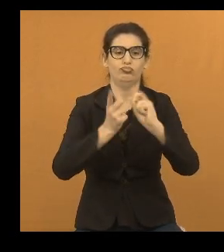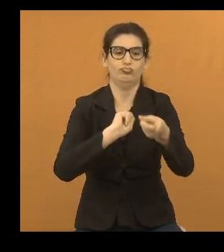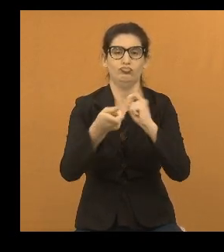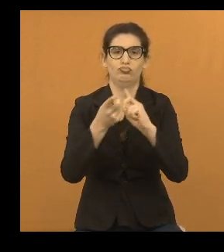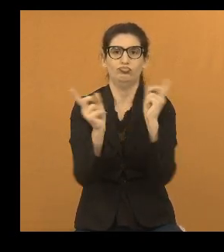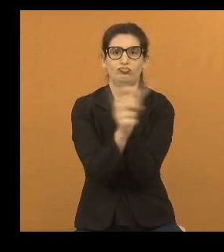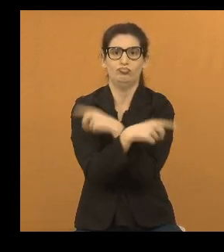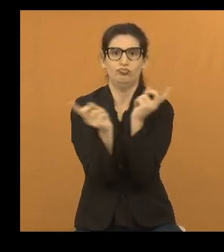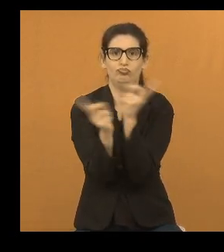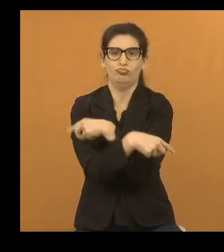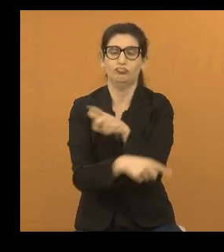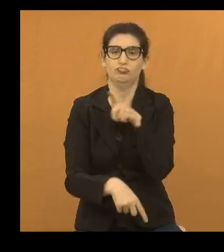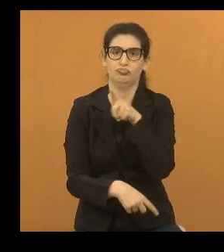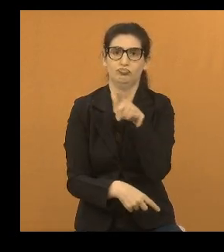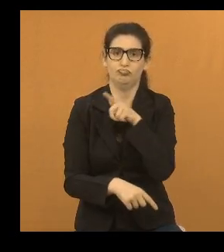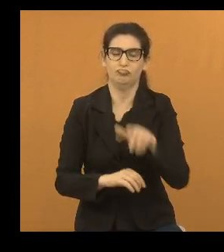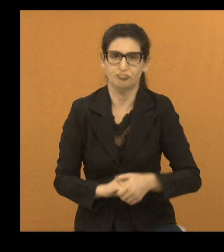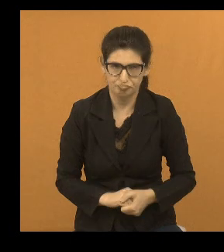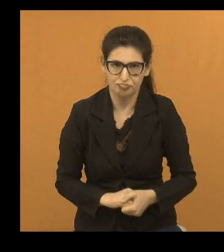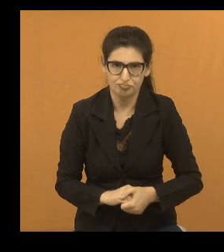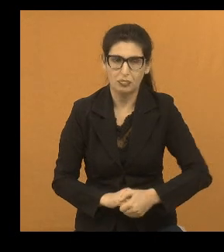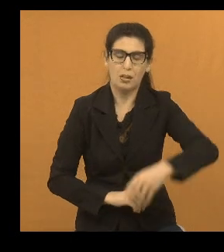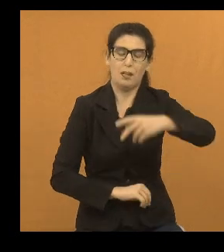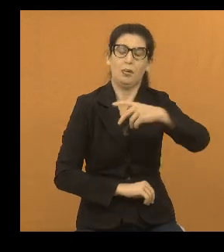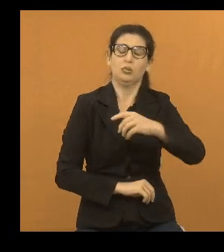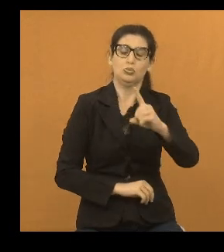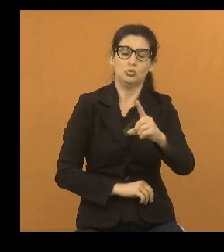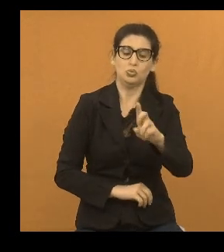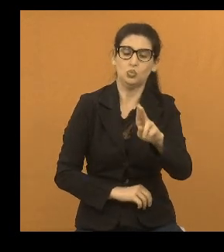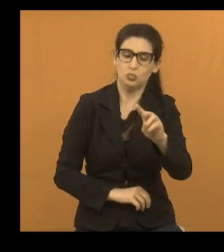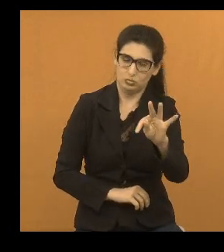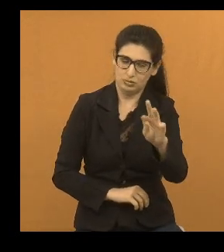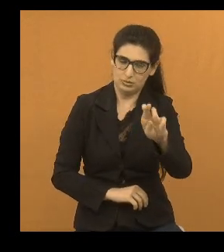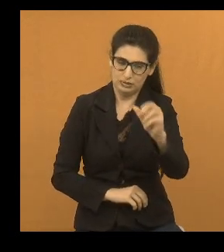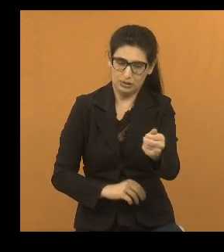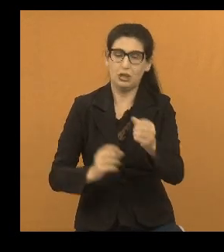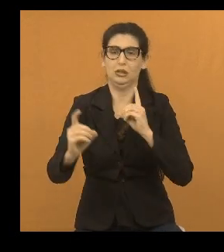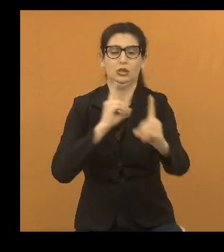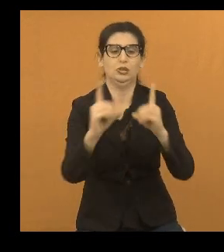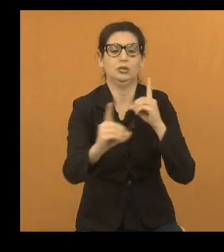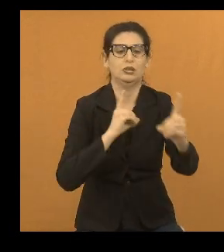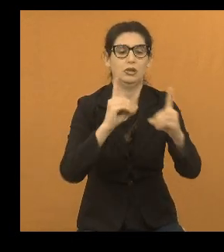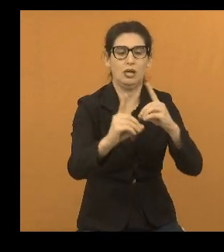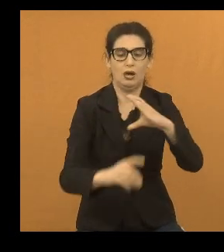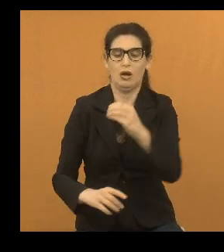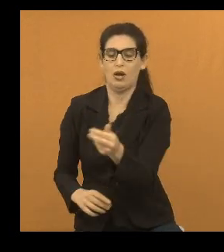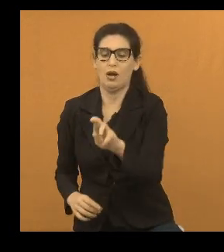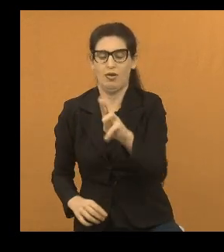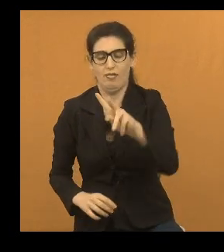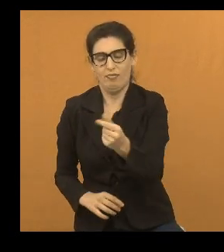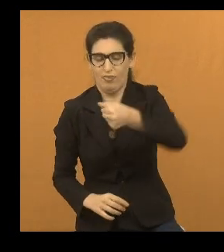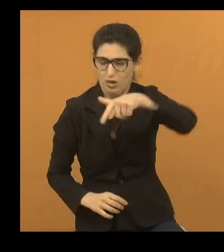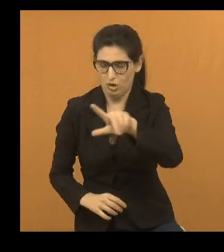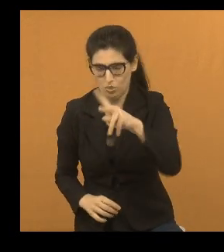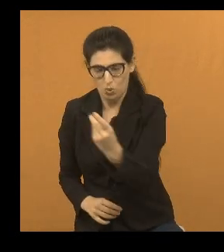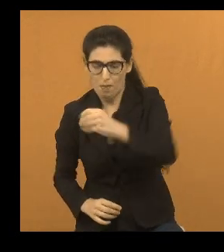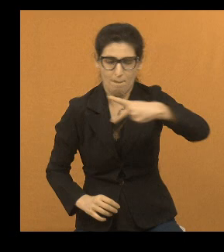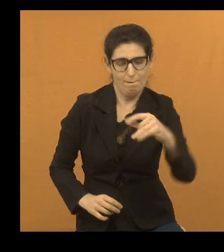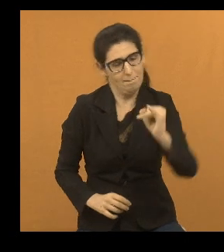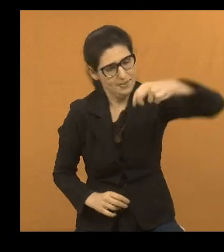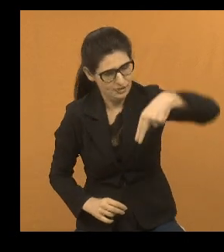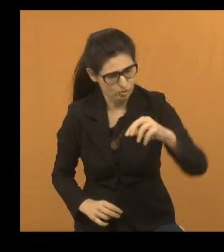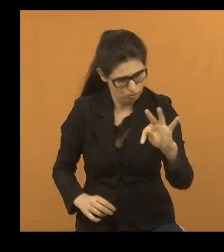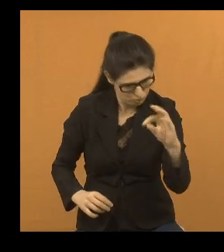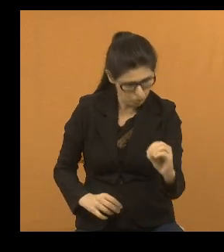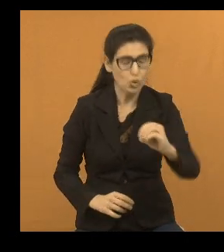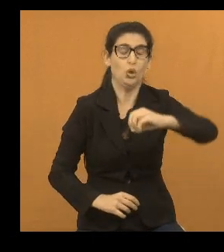município. Então, nós temos a rodovia Presidente Dutra, a rodovia Carvalho Pinto e a rodovia Dom Pedro I.